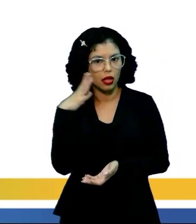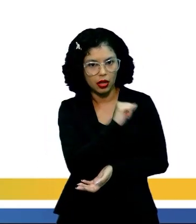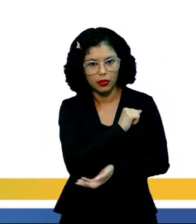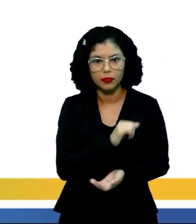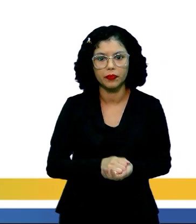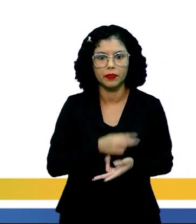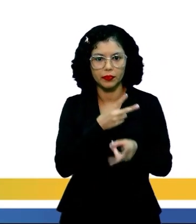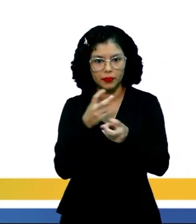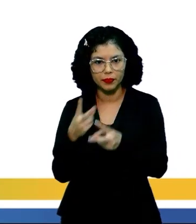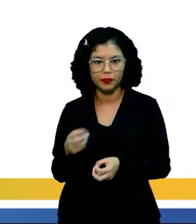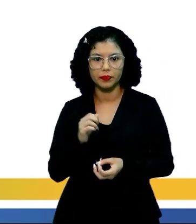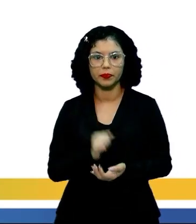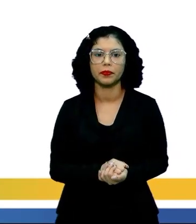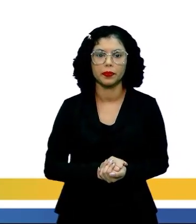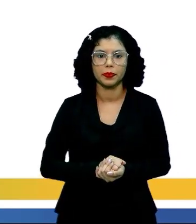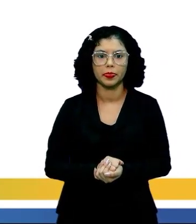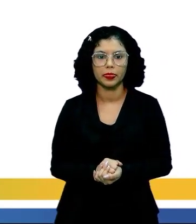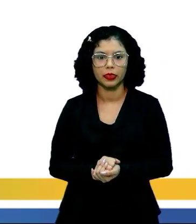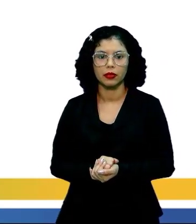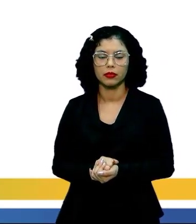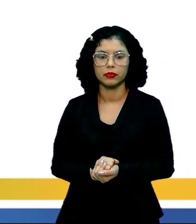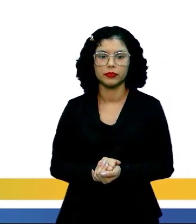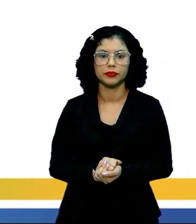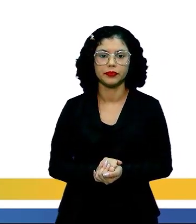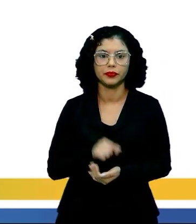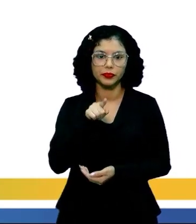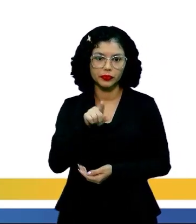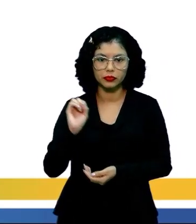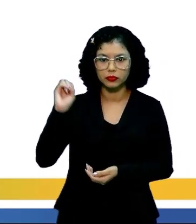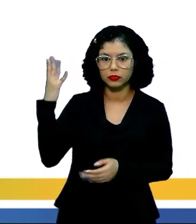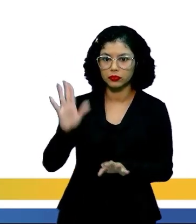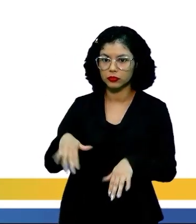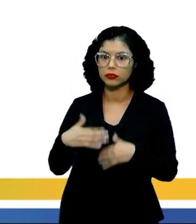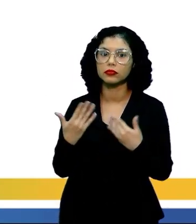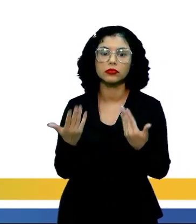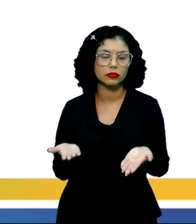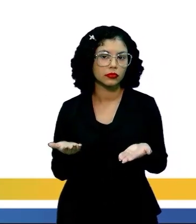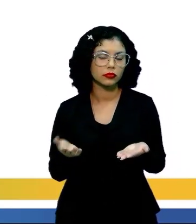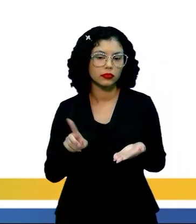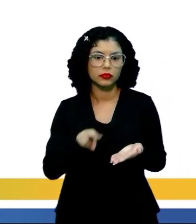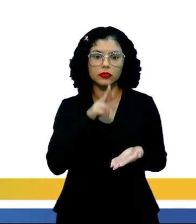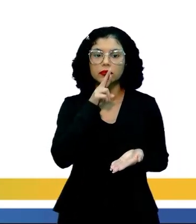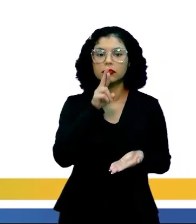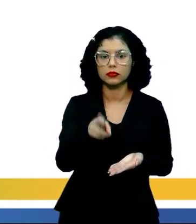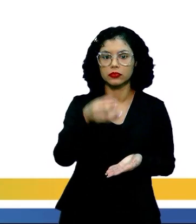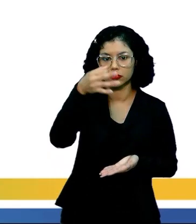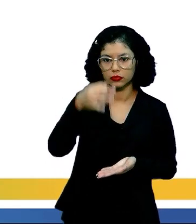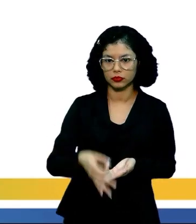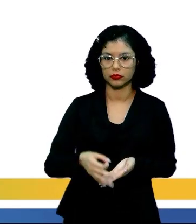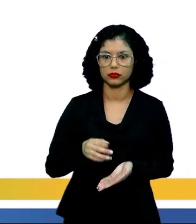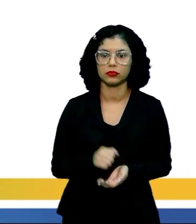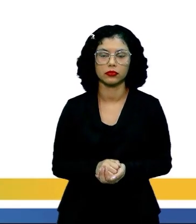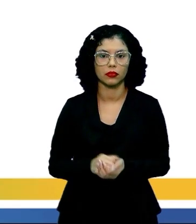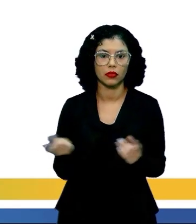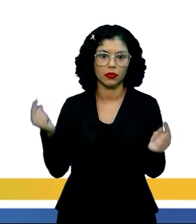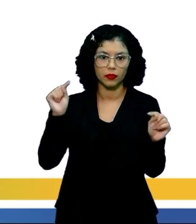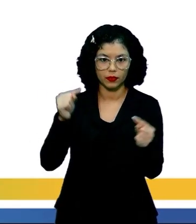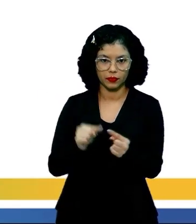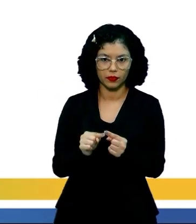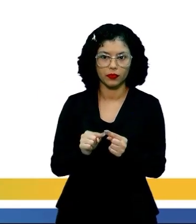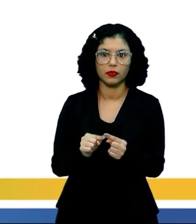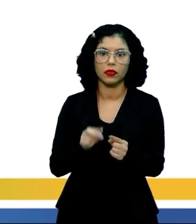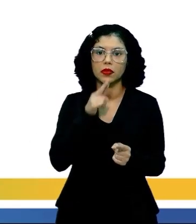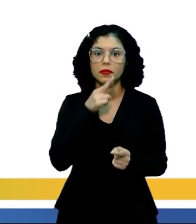Enem, observa isso, tá? Nesse caso, qual é aqui, ó, os resultados que vai chegar próximo àquilo que a